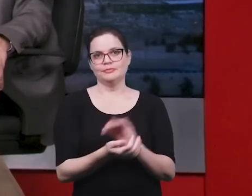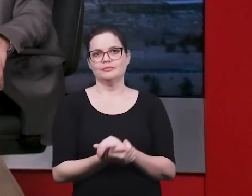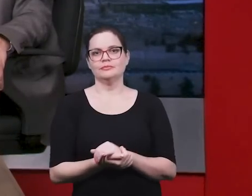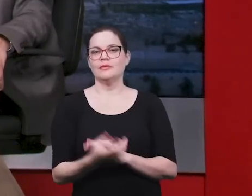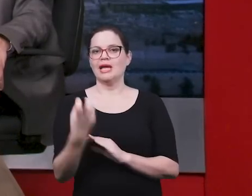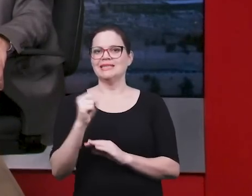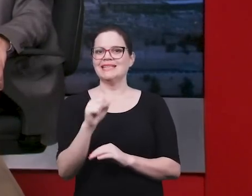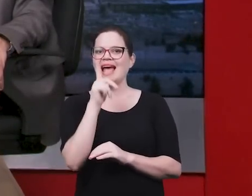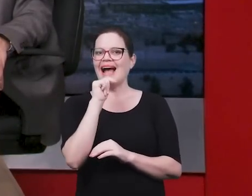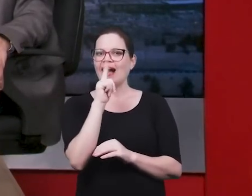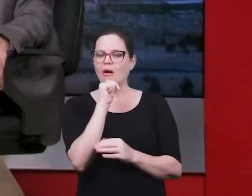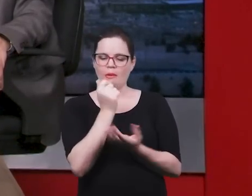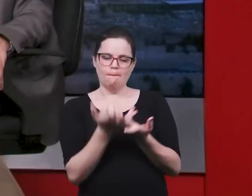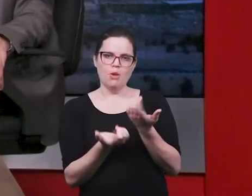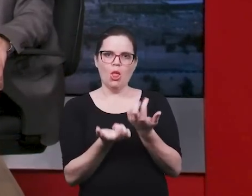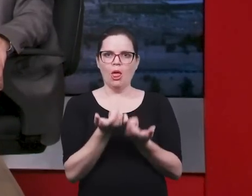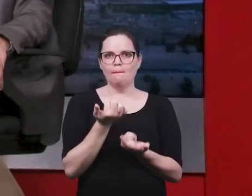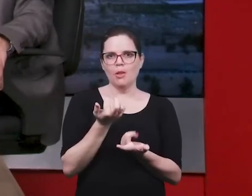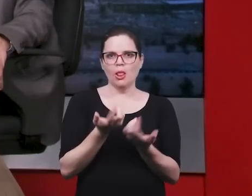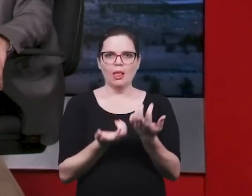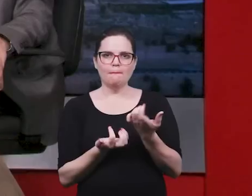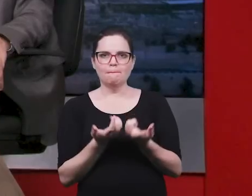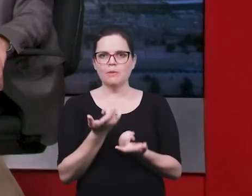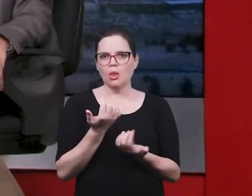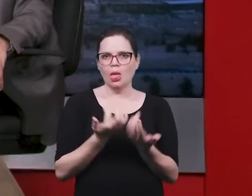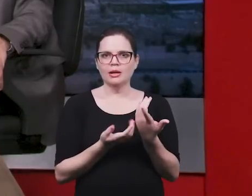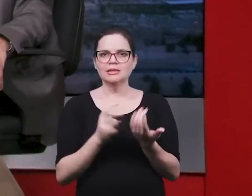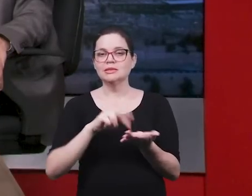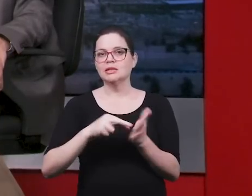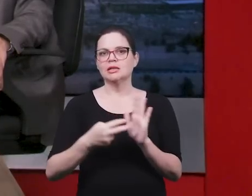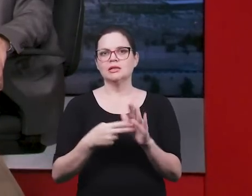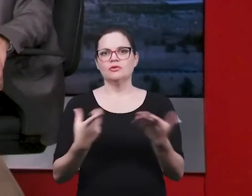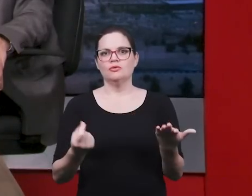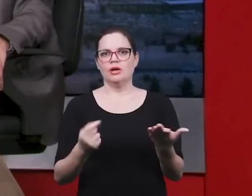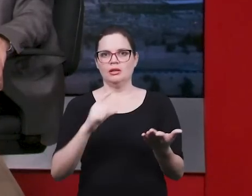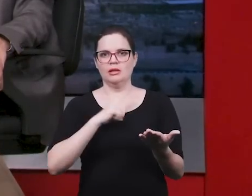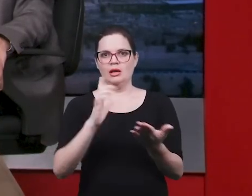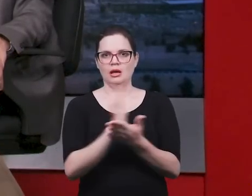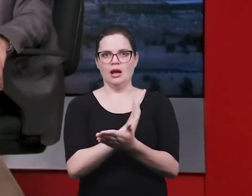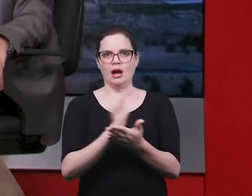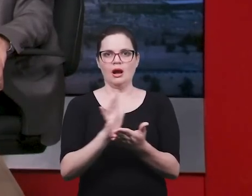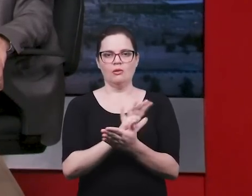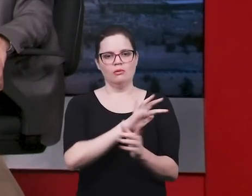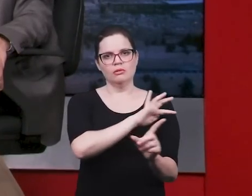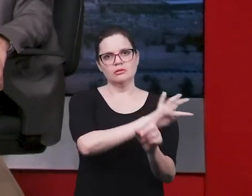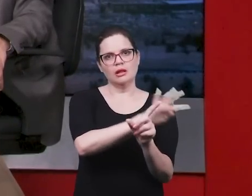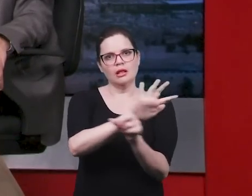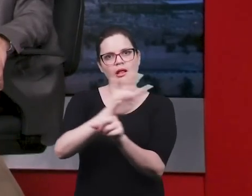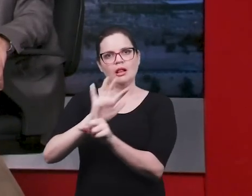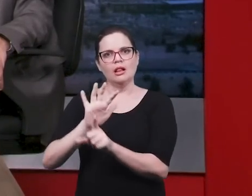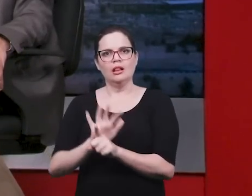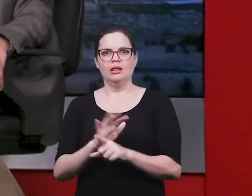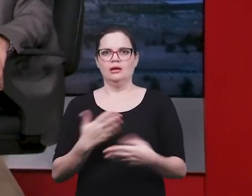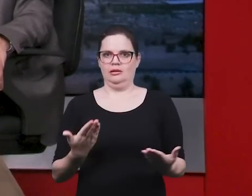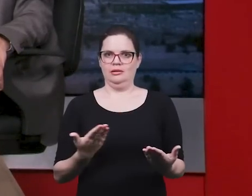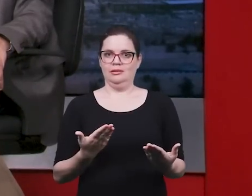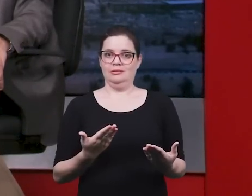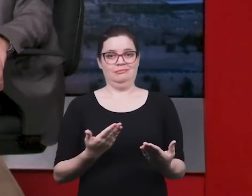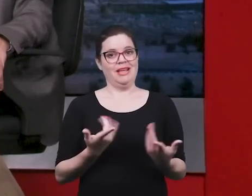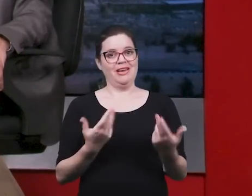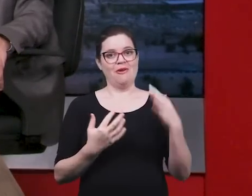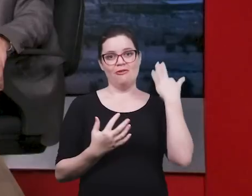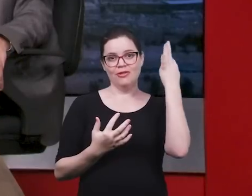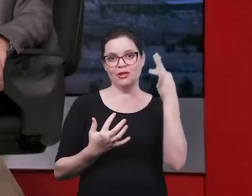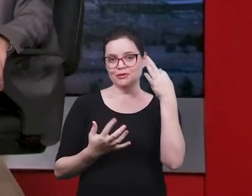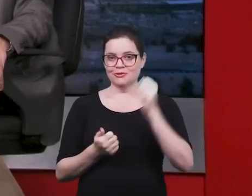Aqui cozido, né, em água, está falando de um elemento que entra, e isso entra, a filosofia entra para interpretar.